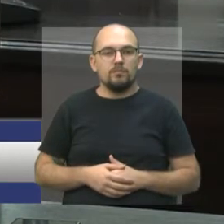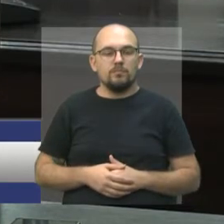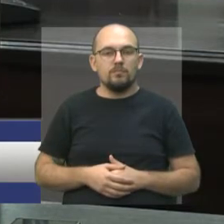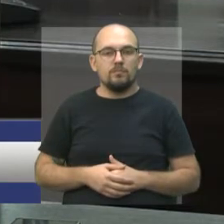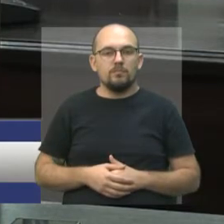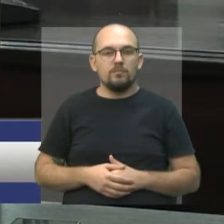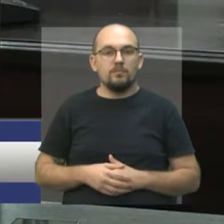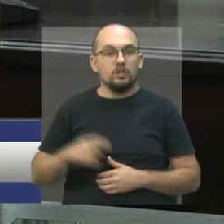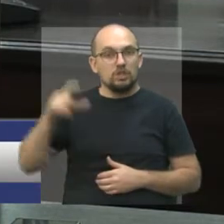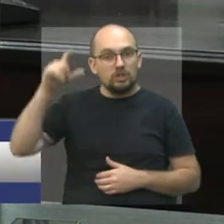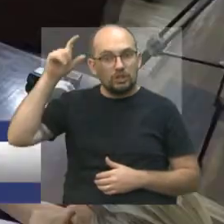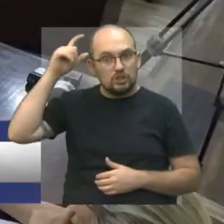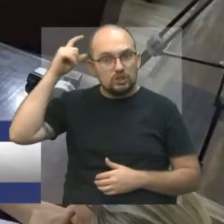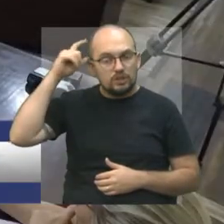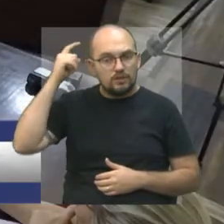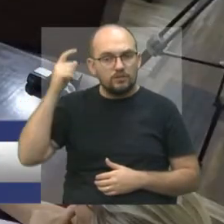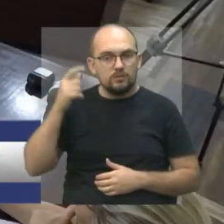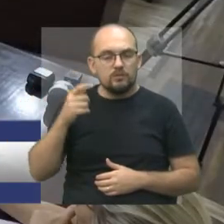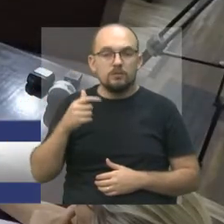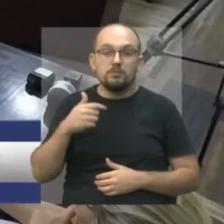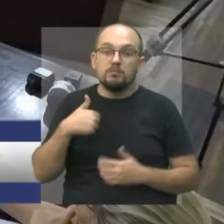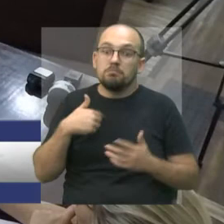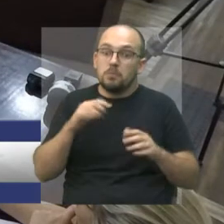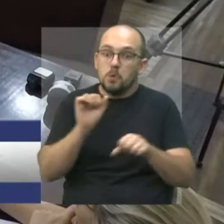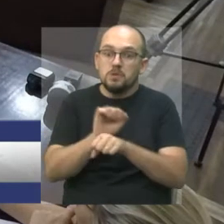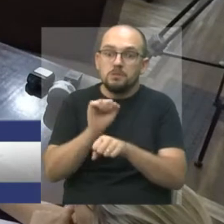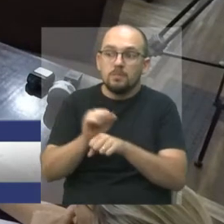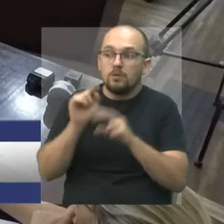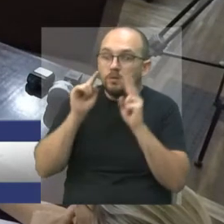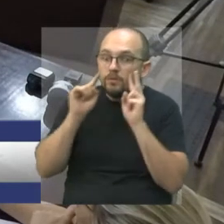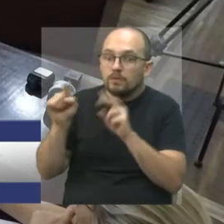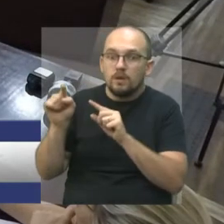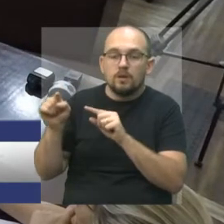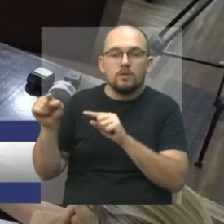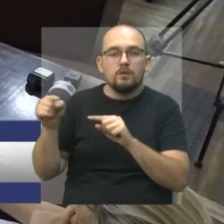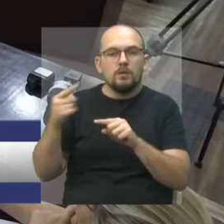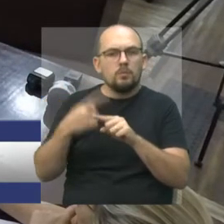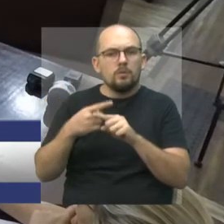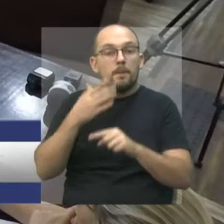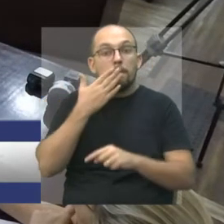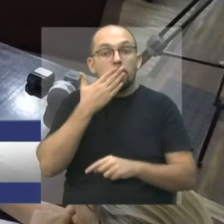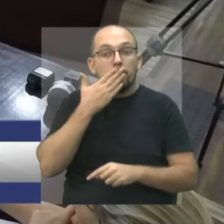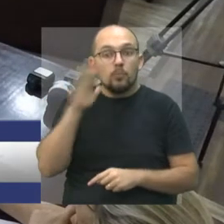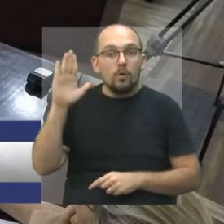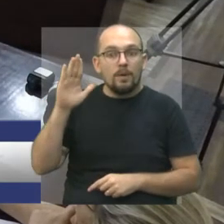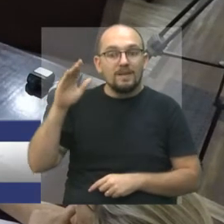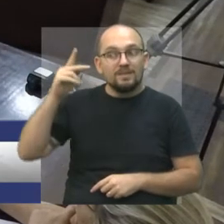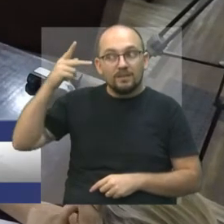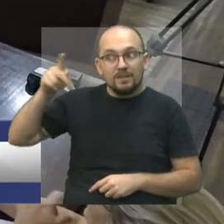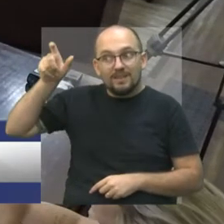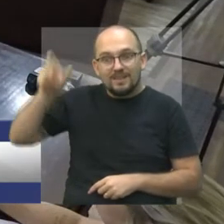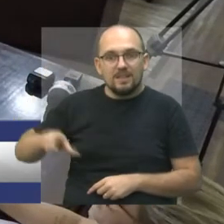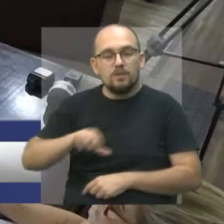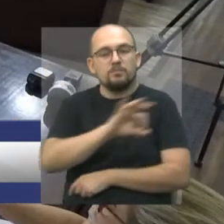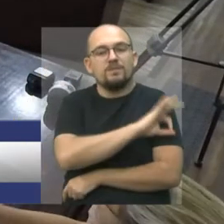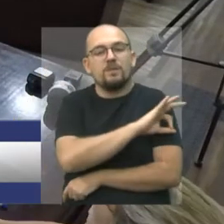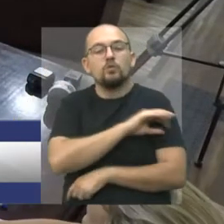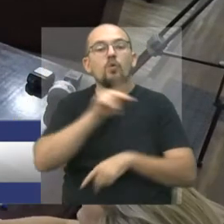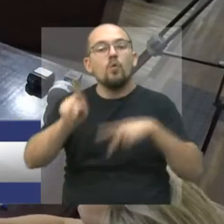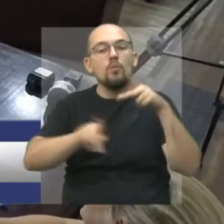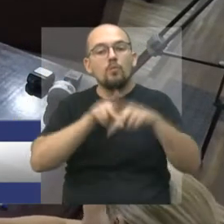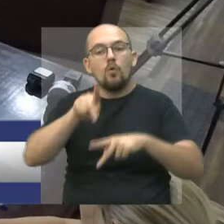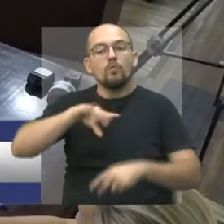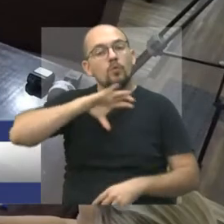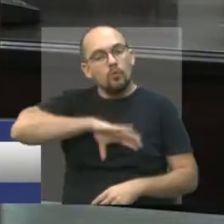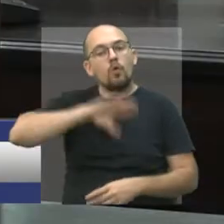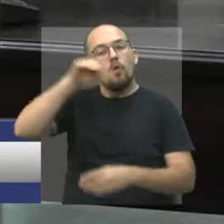O Jefferson foi favorável. Eu espero a votação dele, pelo menos aqui, porque é uma promessa de campanha do prefeito. O povo do distrito